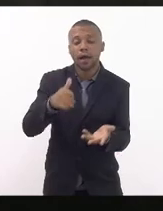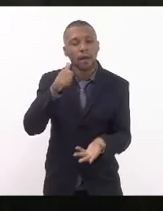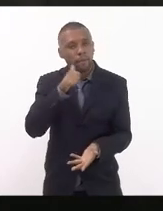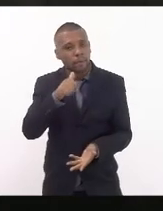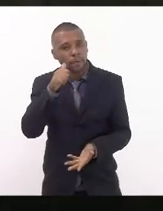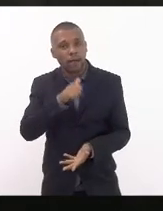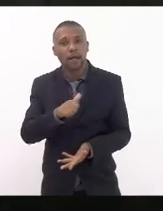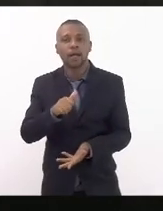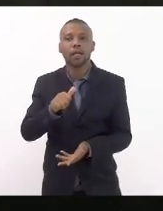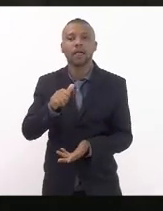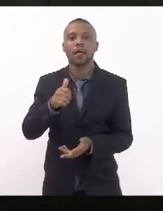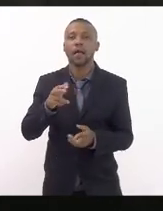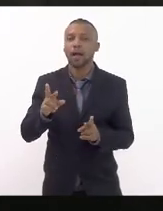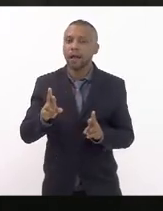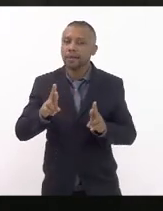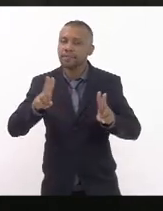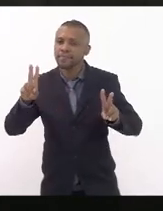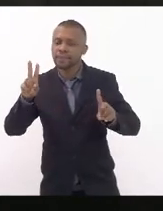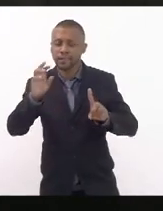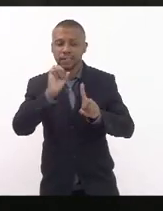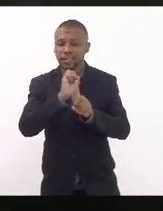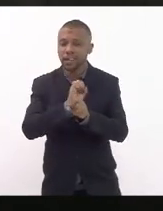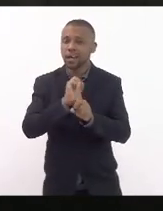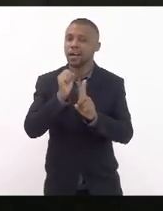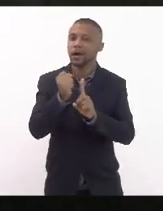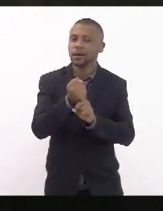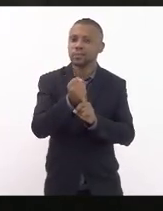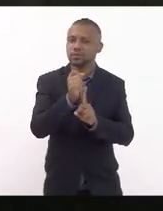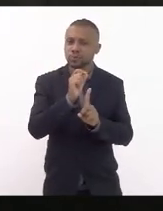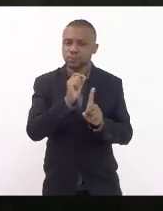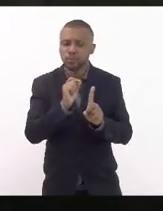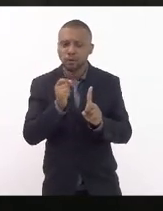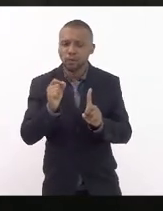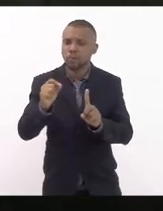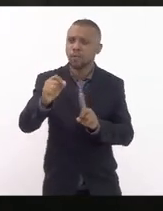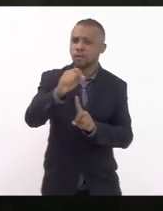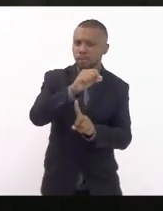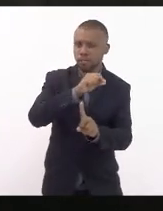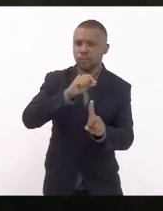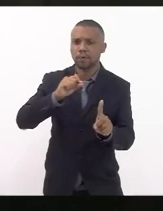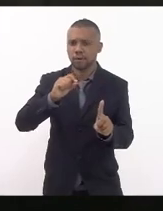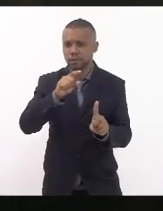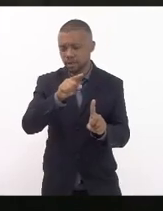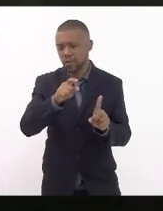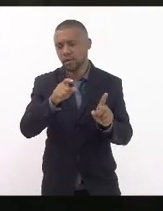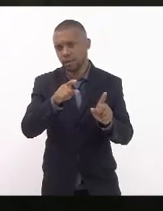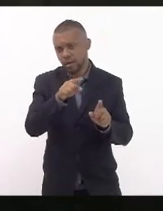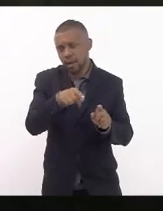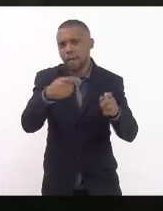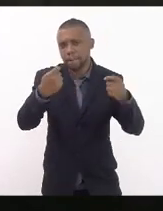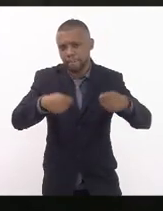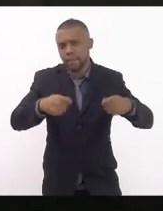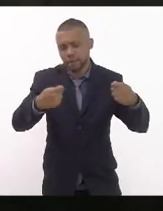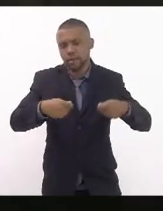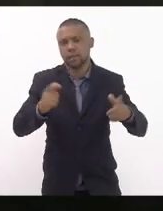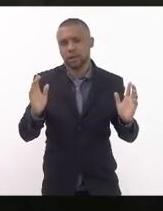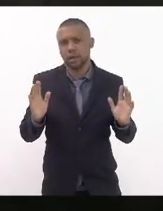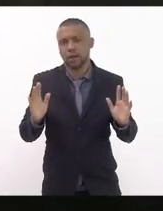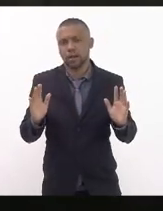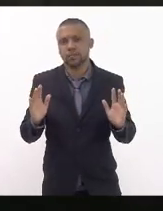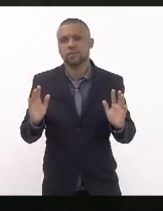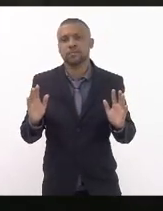a diferenciação social que é necessária. No